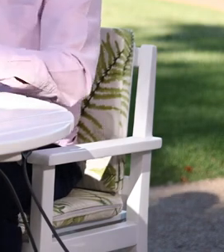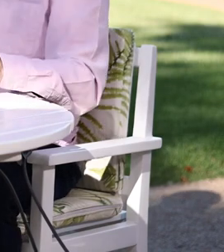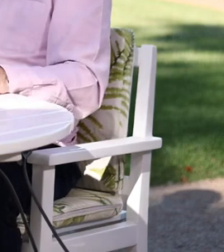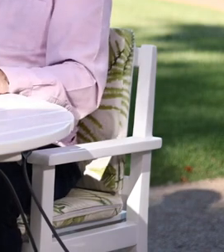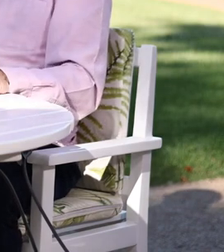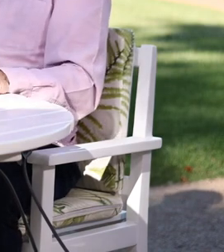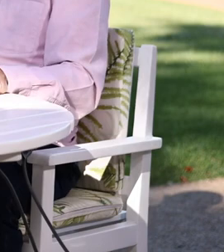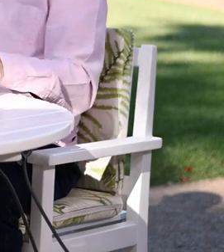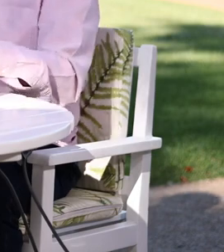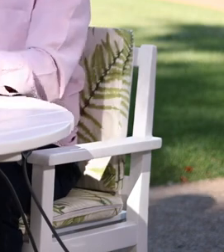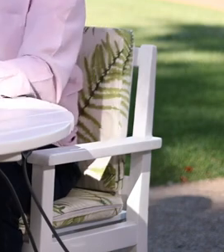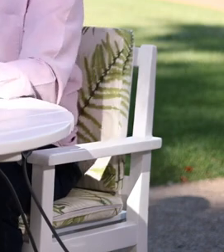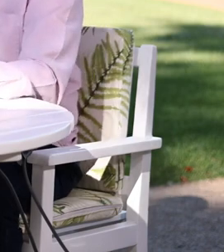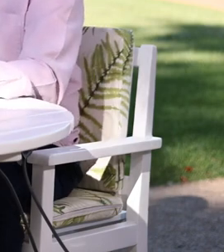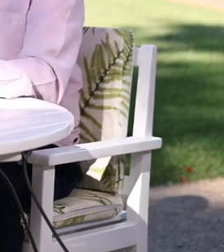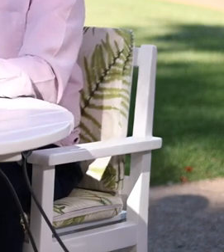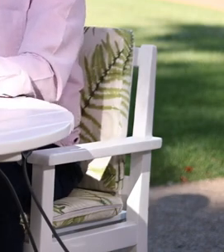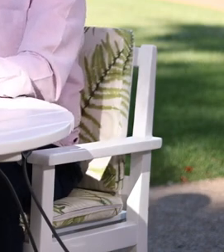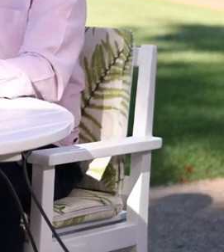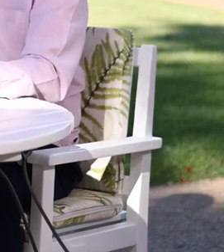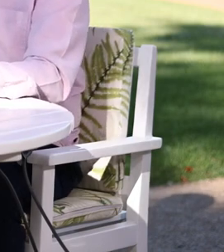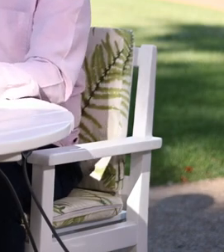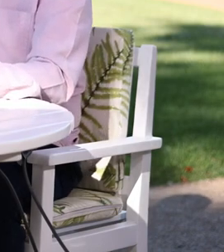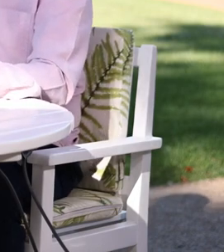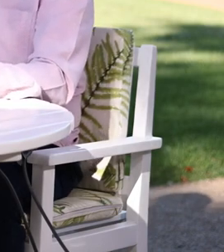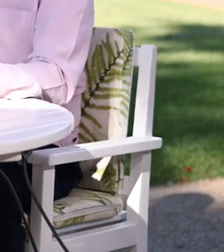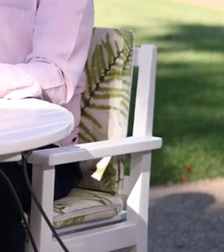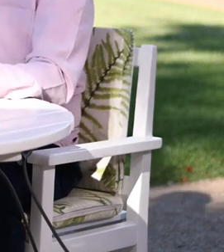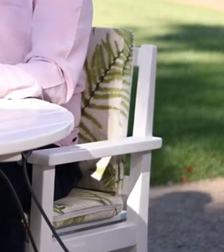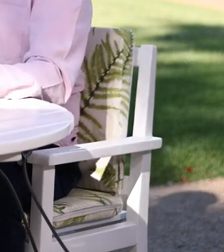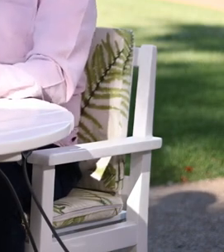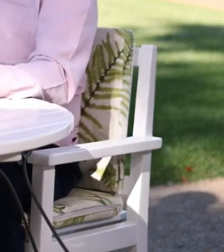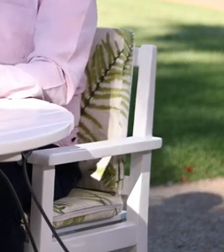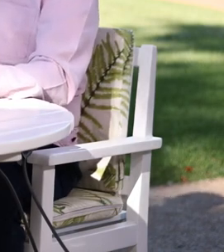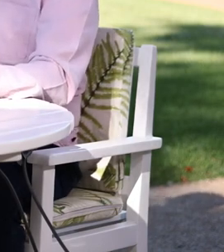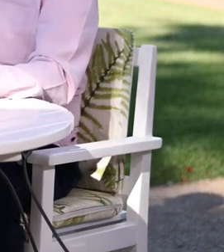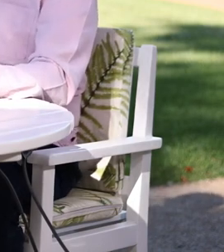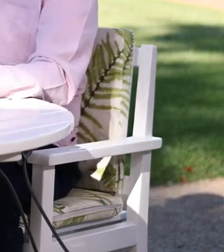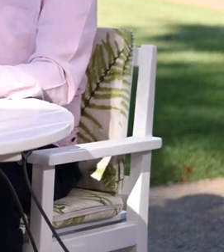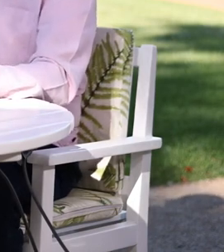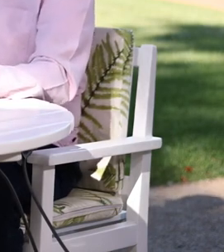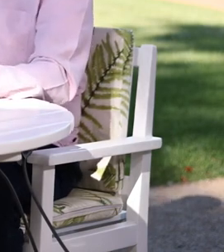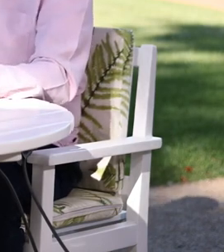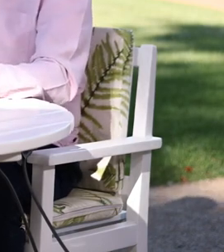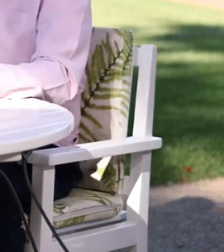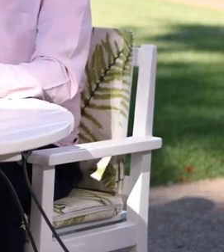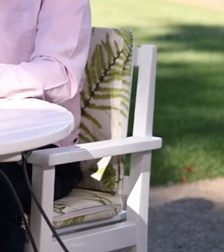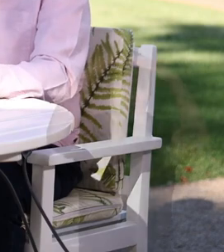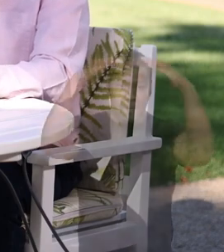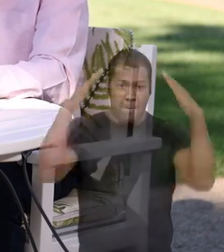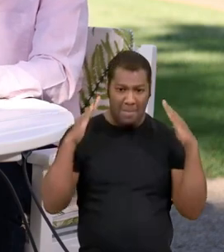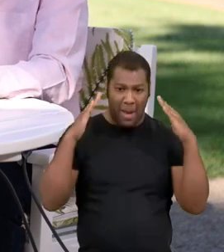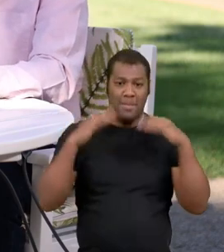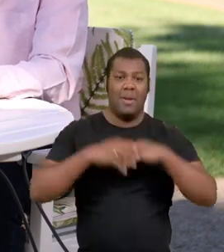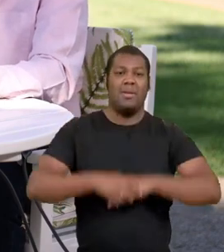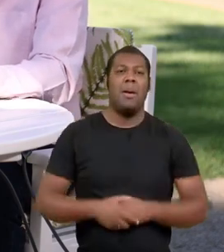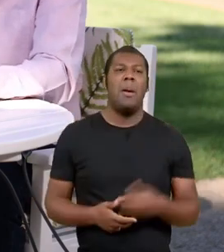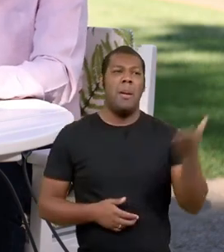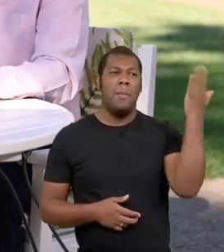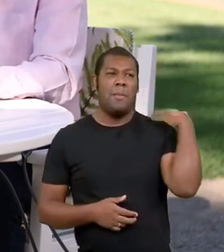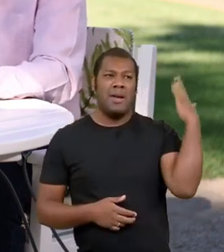eu queria que você falasse primeiro com um encontro com o Papa porque o Papa Francisco eu tive lá 10 anos atrás exatamente quando ele foi escolhido papa e